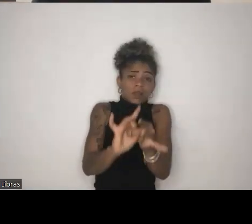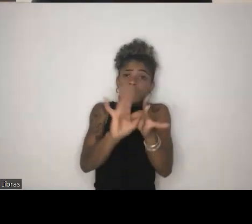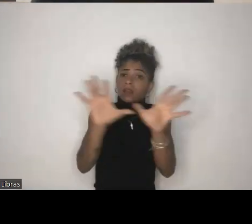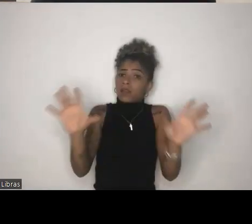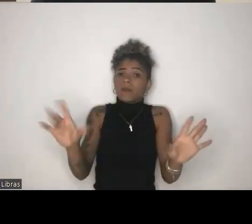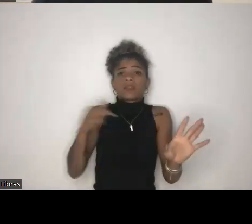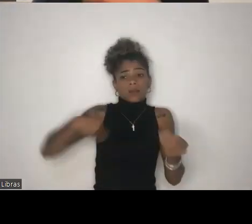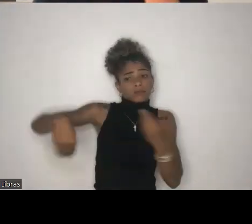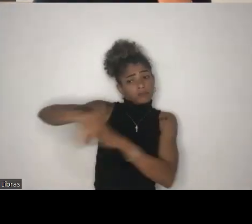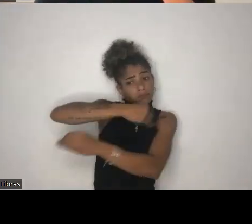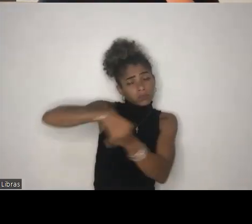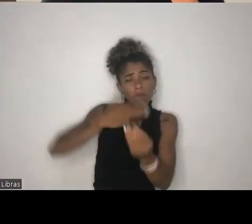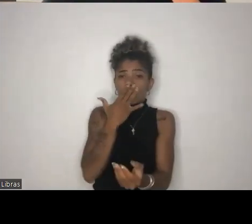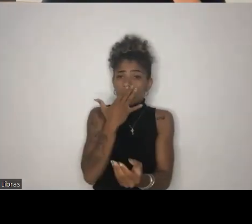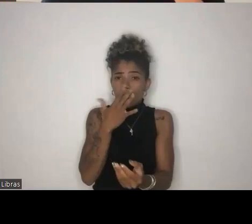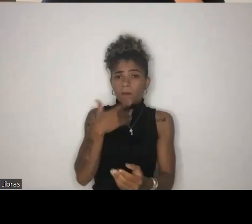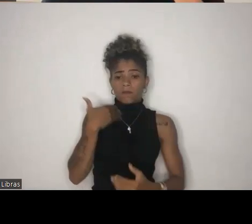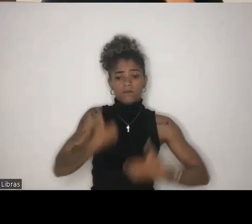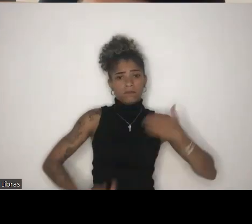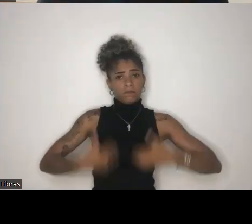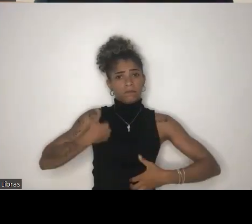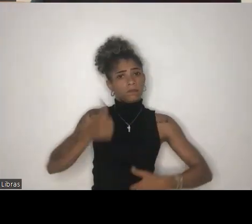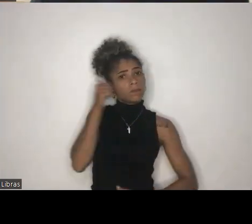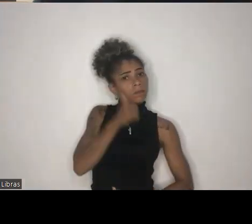aqui é Aquarela de Corpos femininos